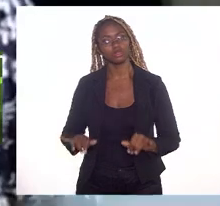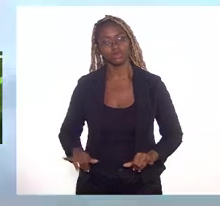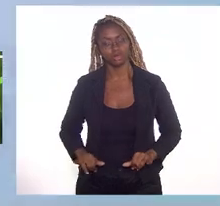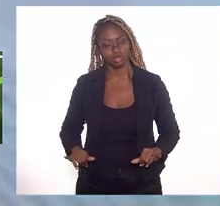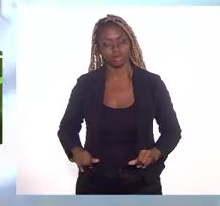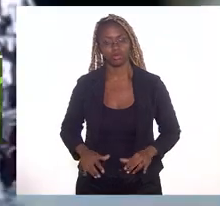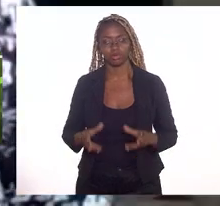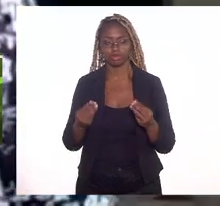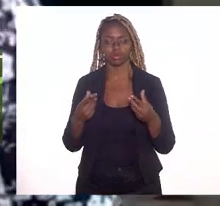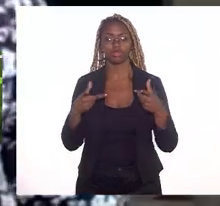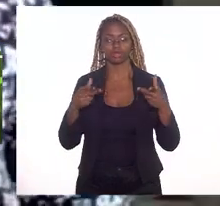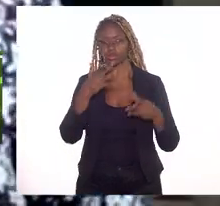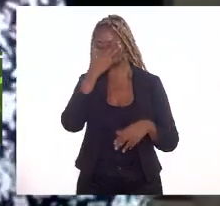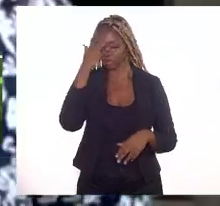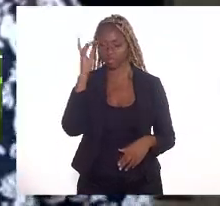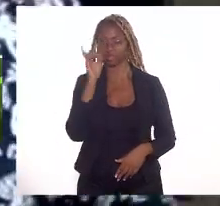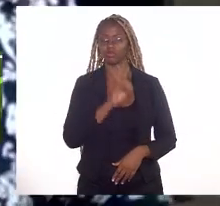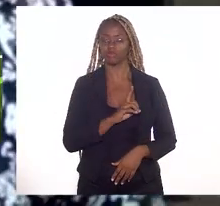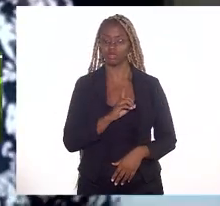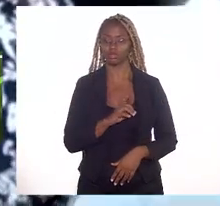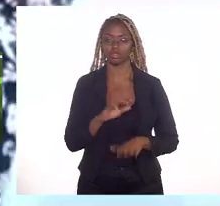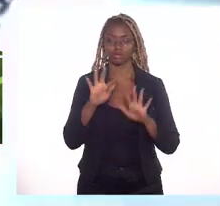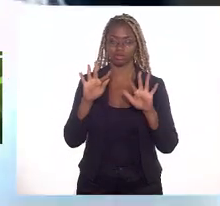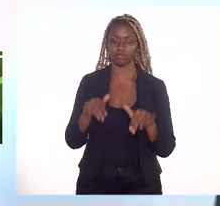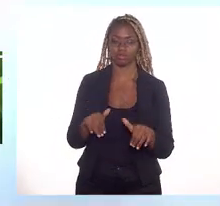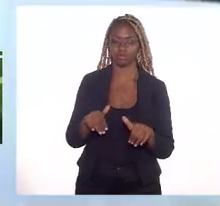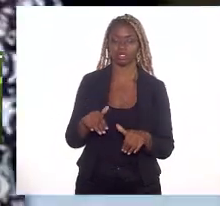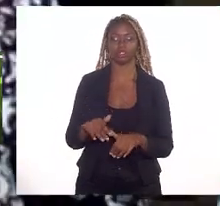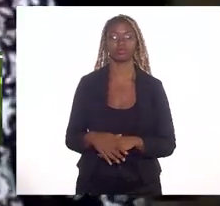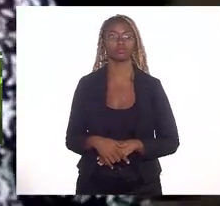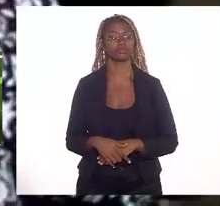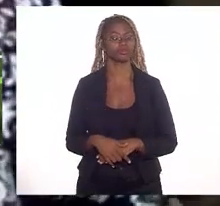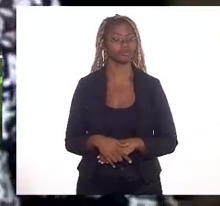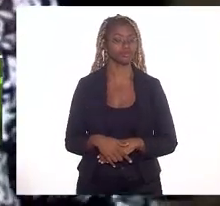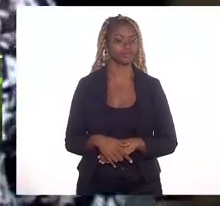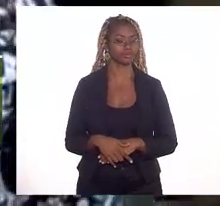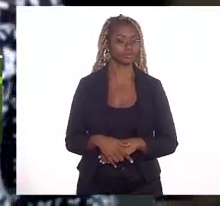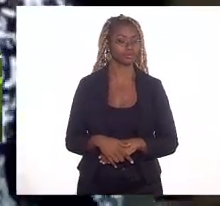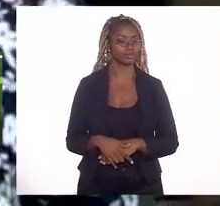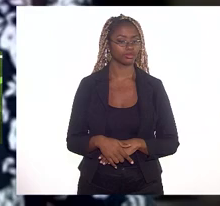deficiências. E, por fim, não menos importante,